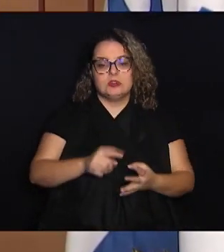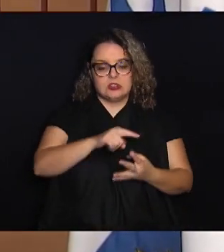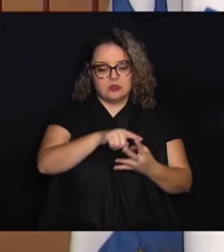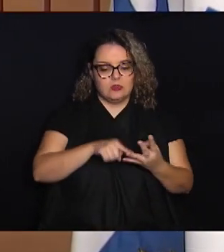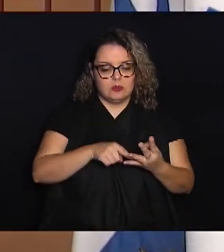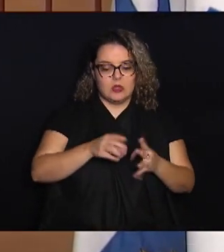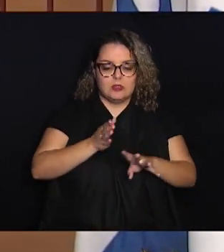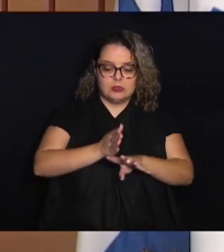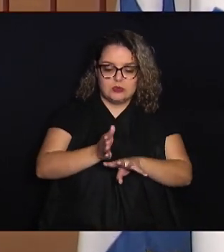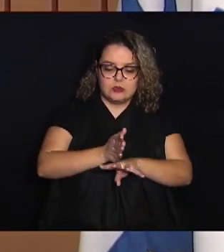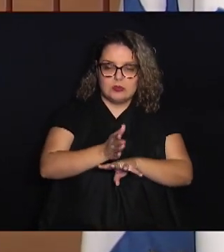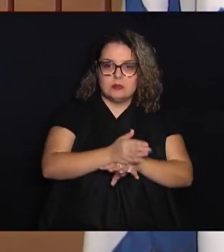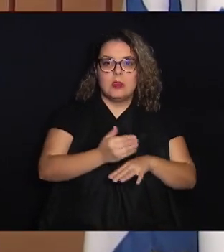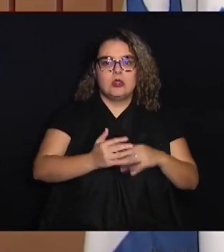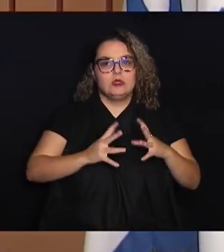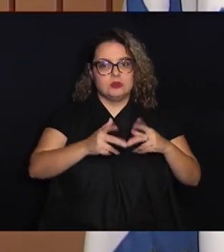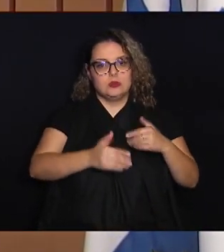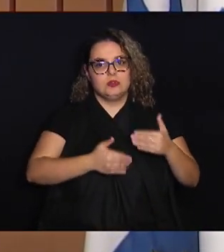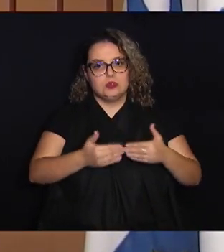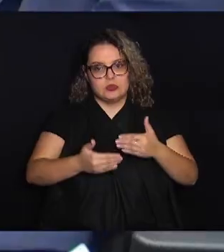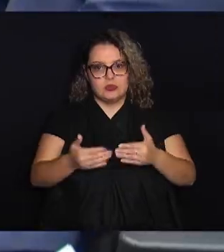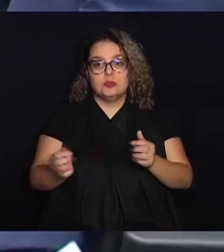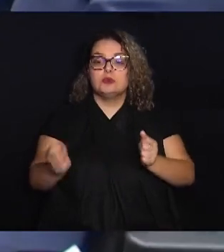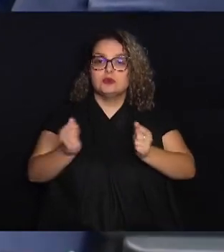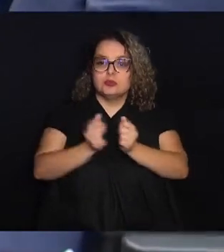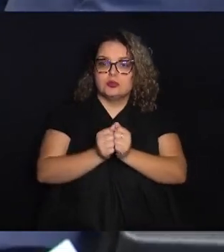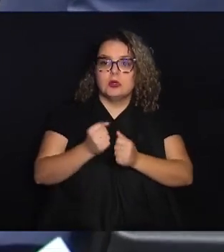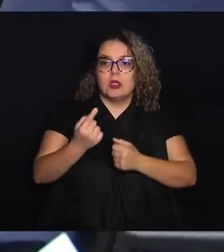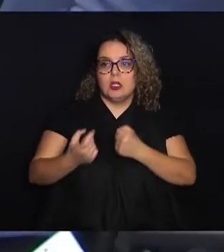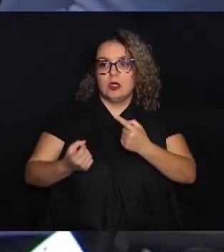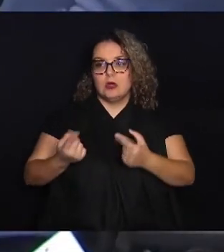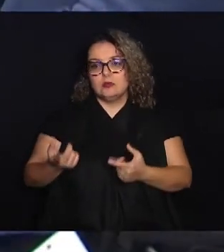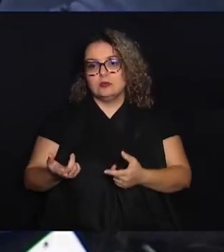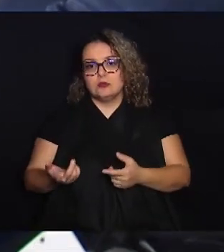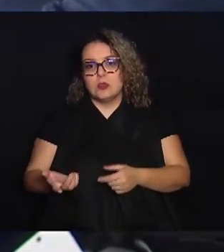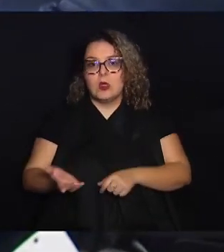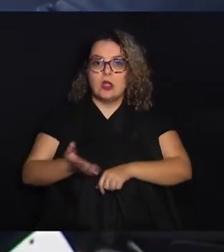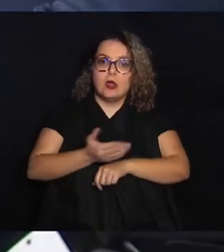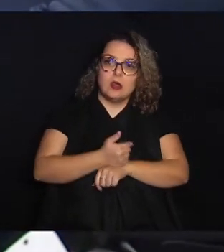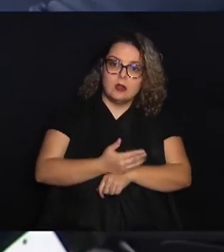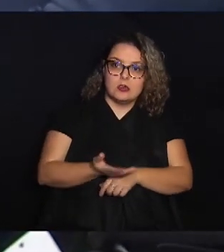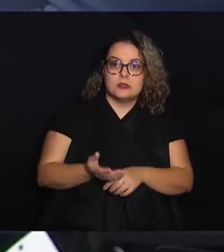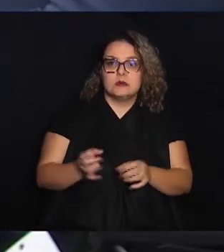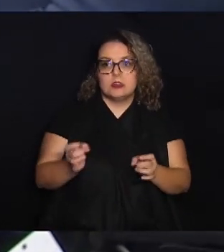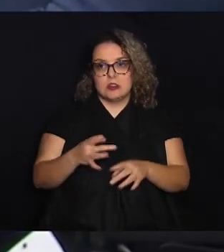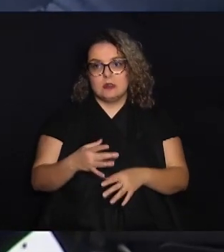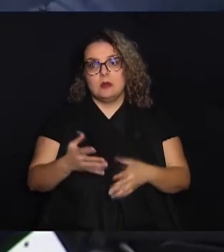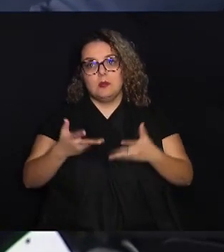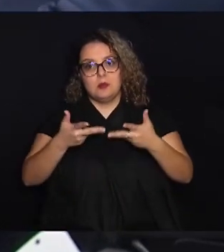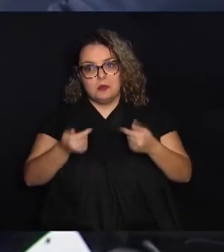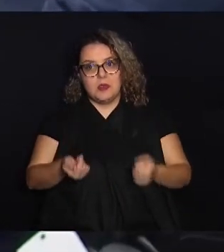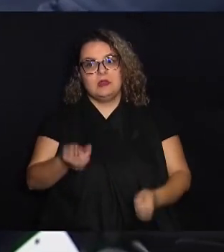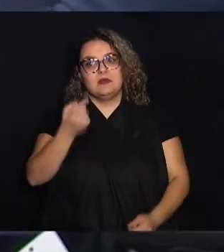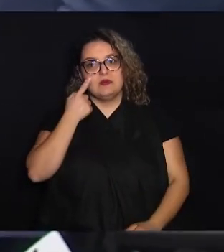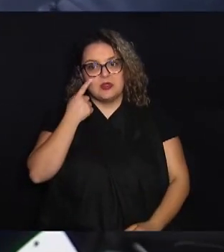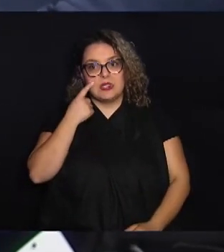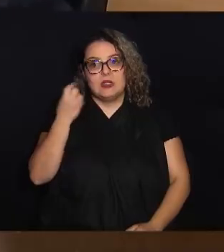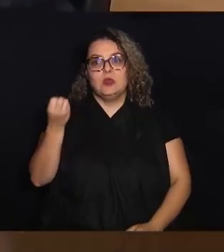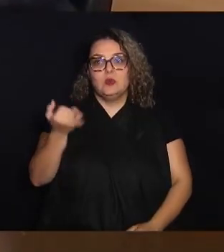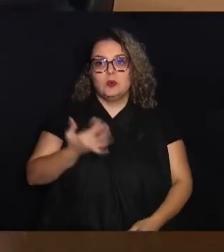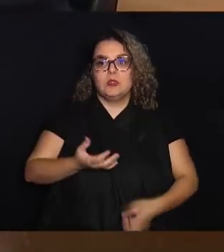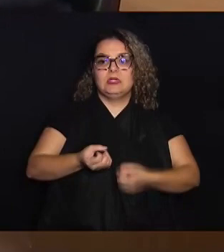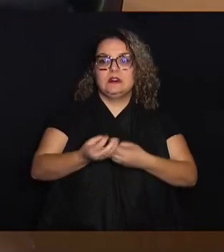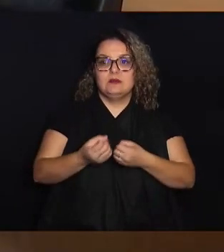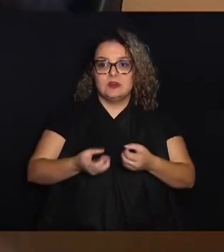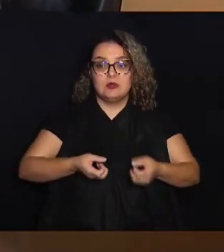mas todas caminhando conjuntamente. Algumas acabam mais rapidamente, né? Maravilha, olha só quanta informação